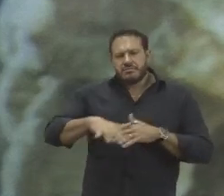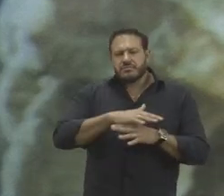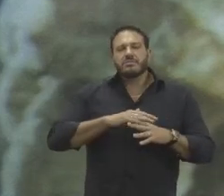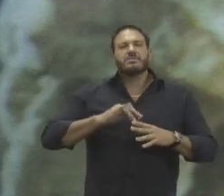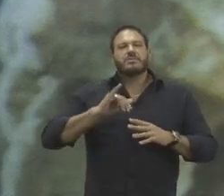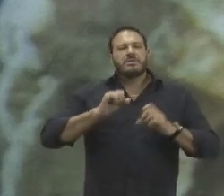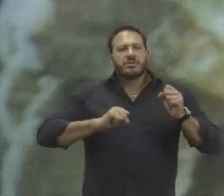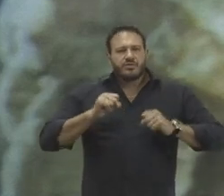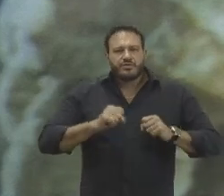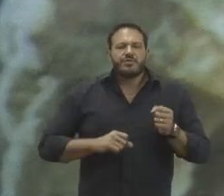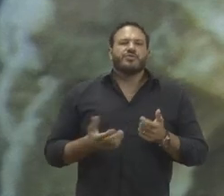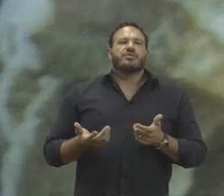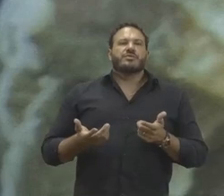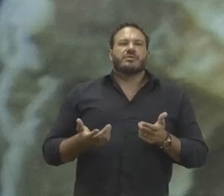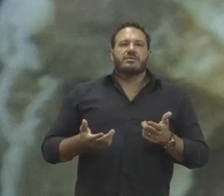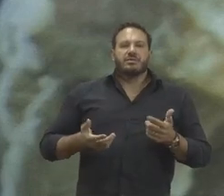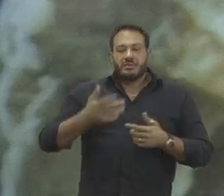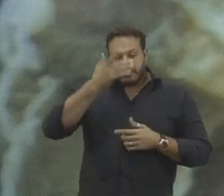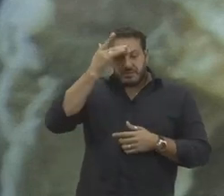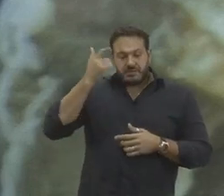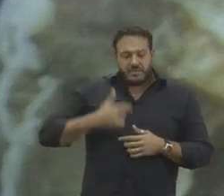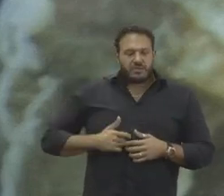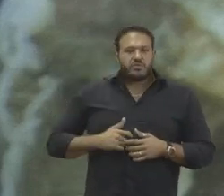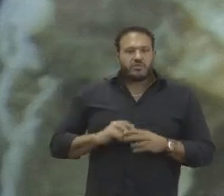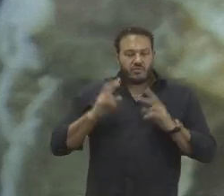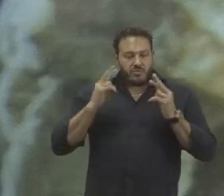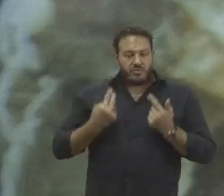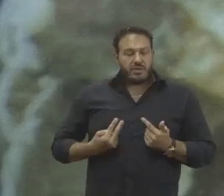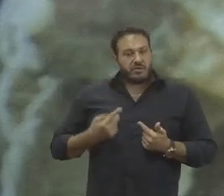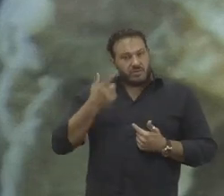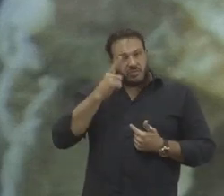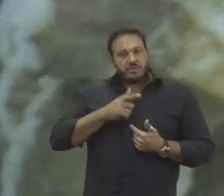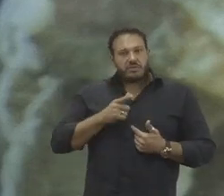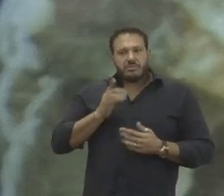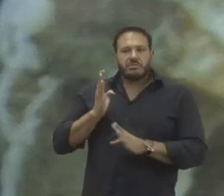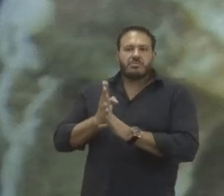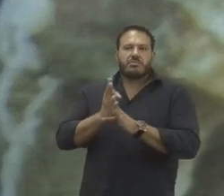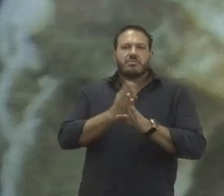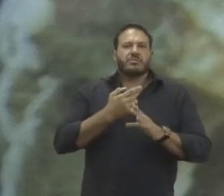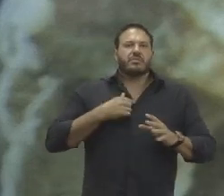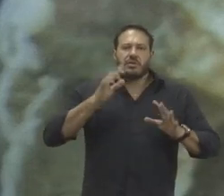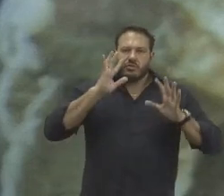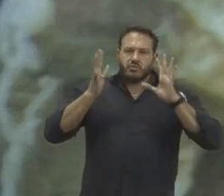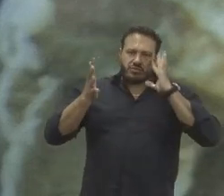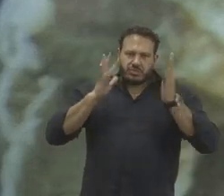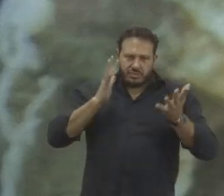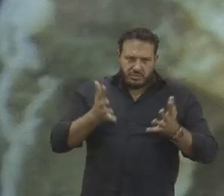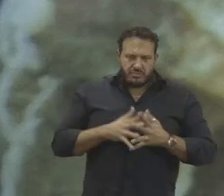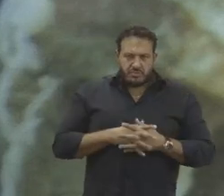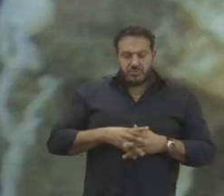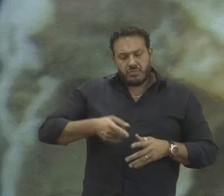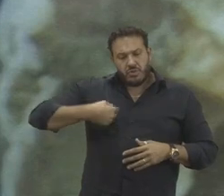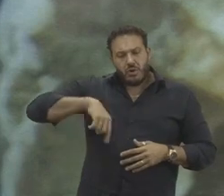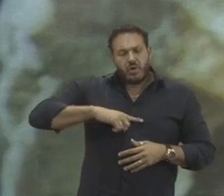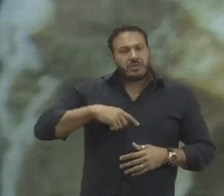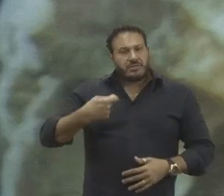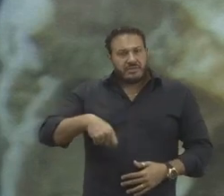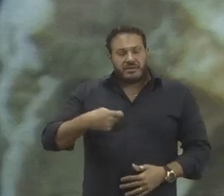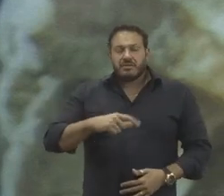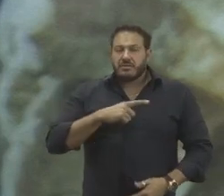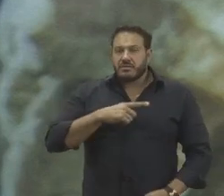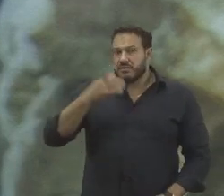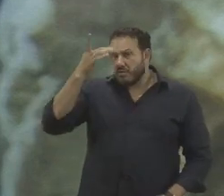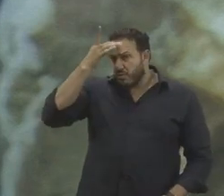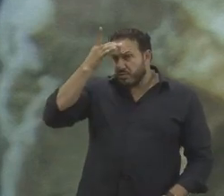a a o engenho humano de encontrar soluções né a gente tem que ter consciência do